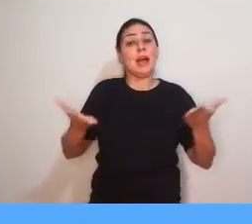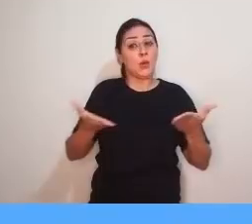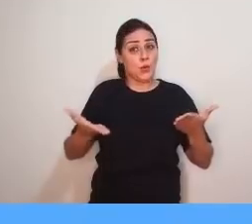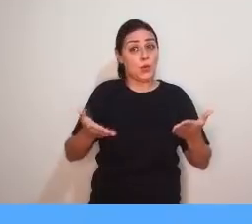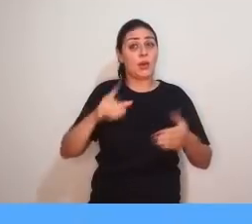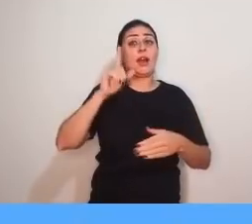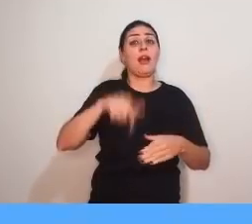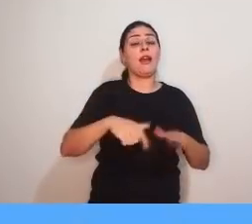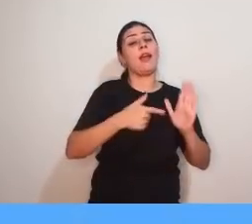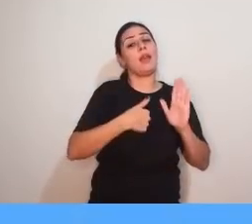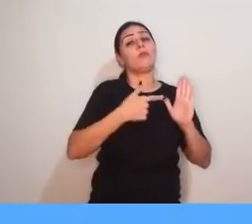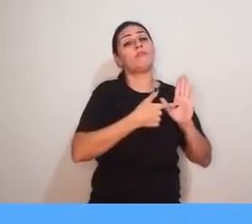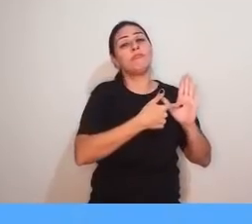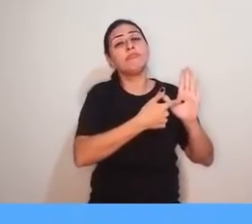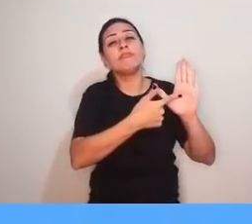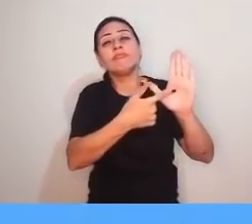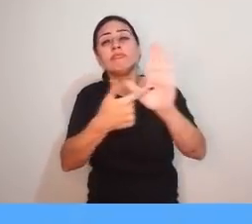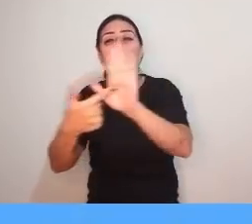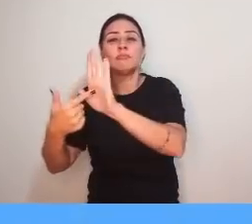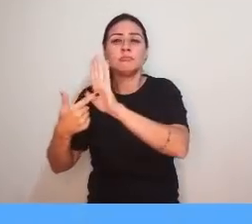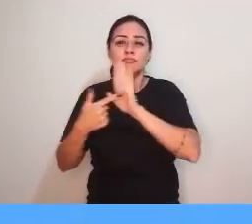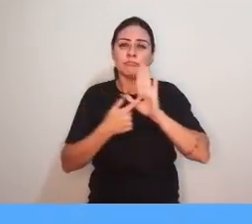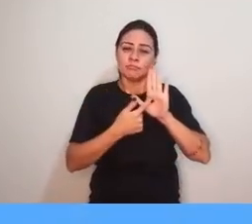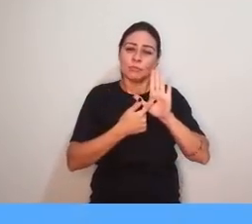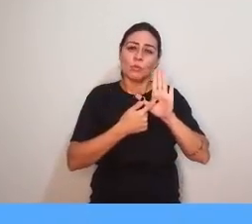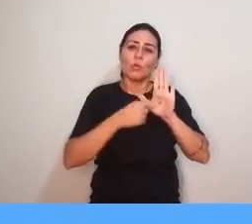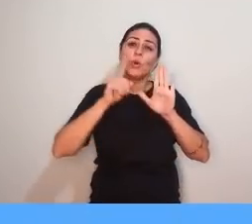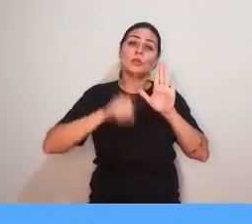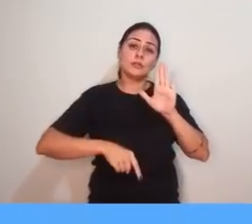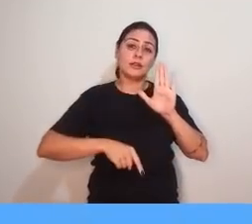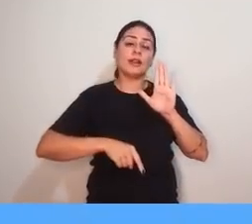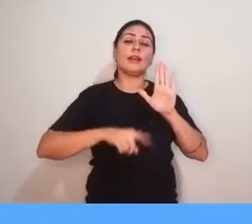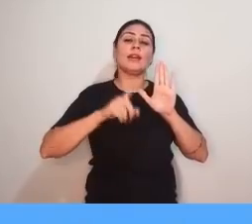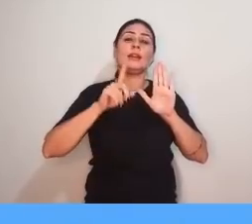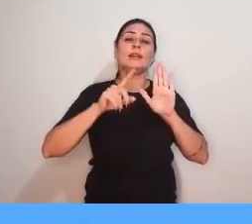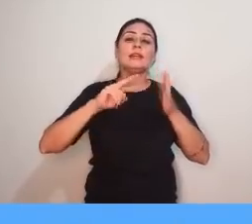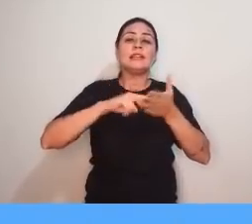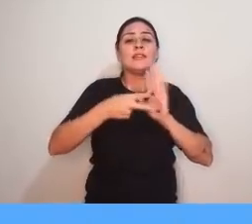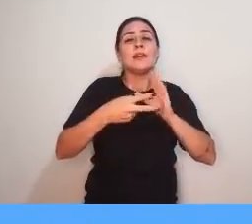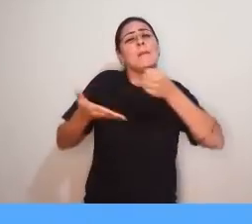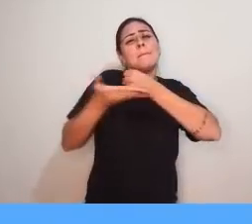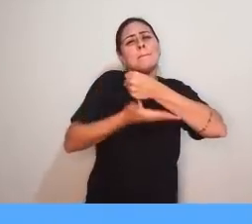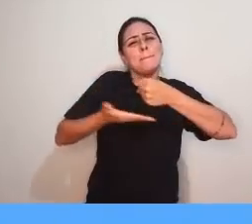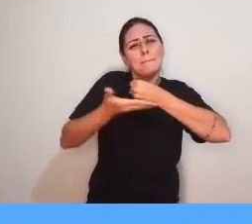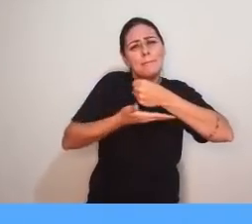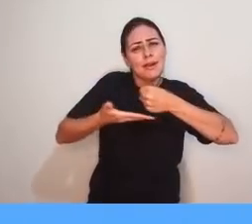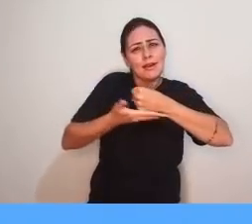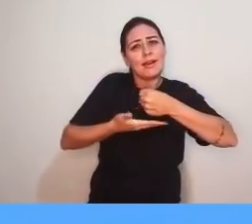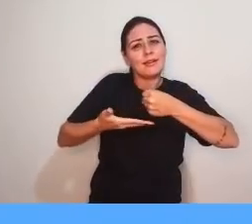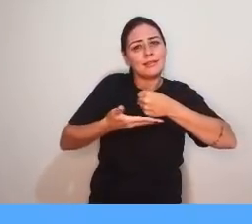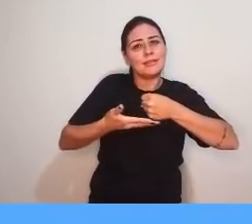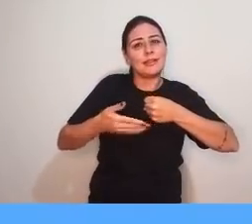reconhecimento, trazendo aí repertório, né, para todos vocês, para a rede como um todo, para vislumbrar